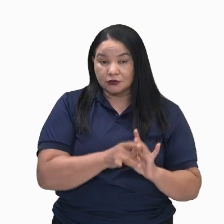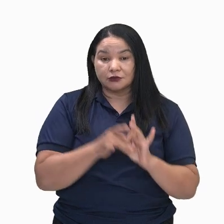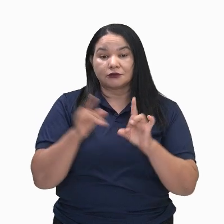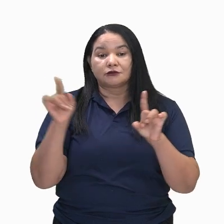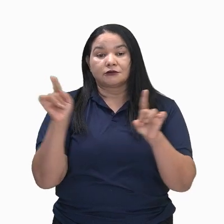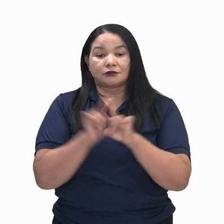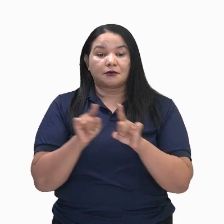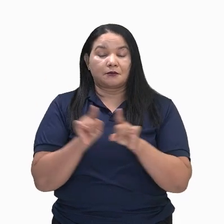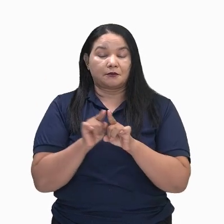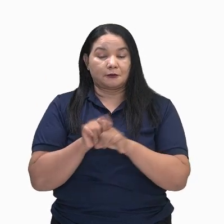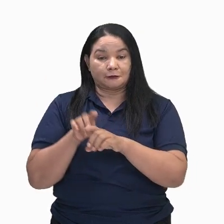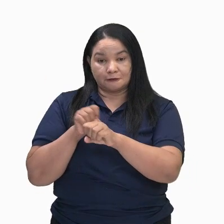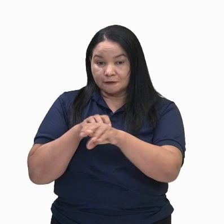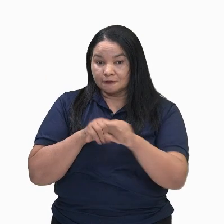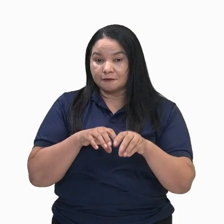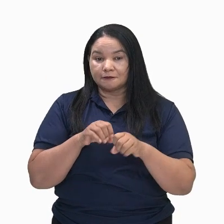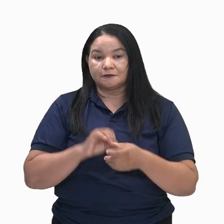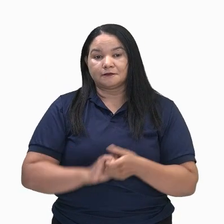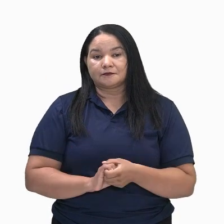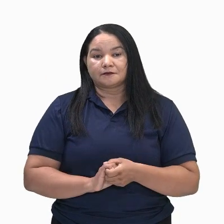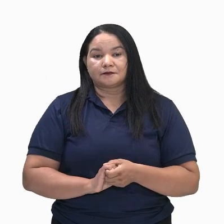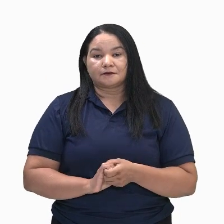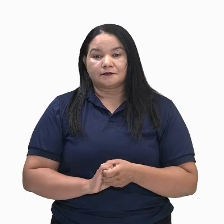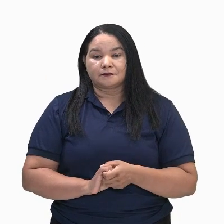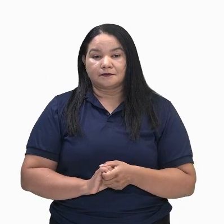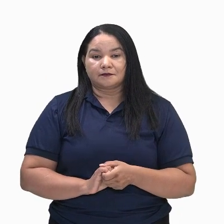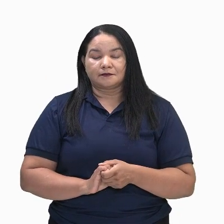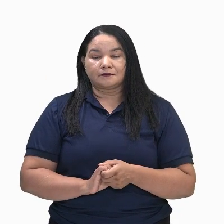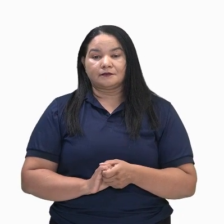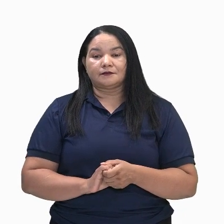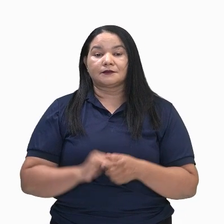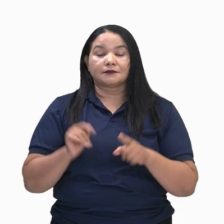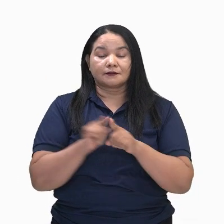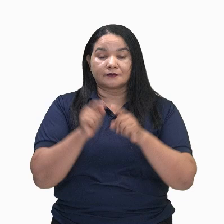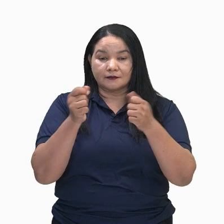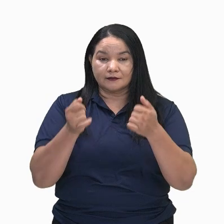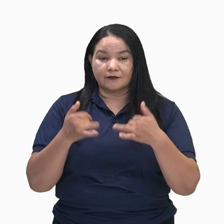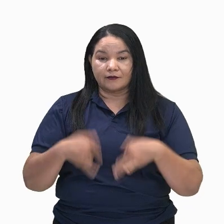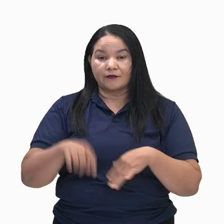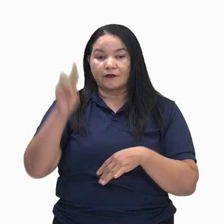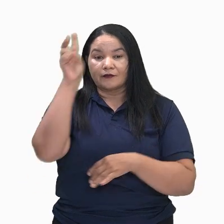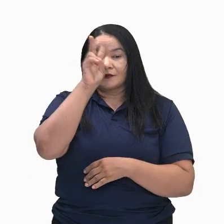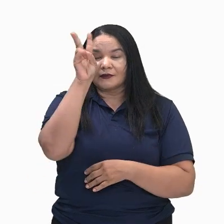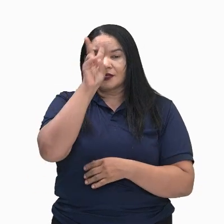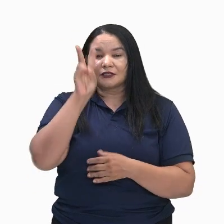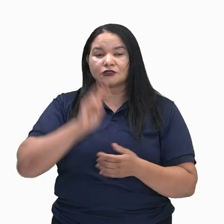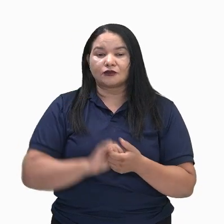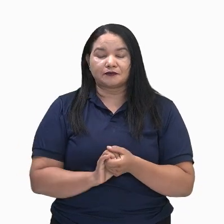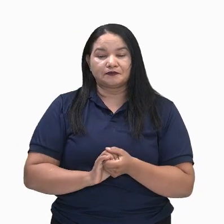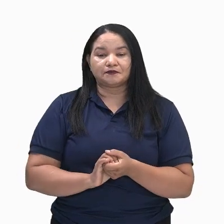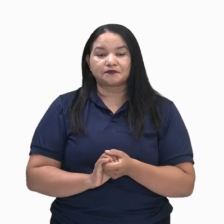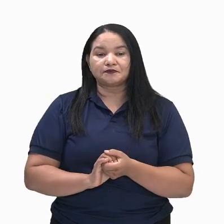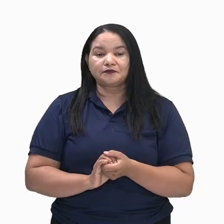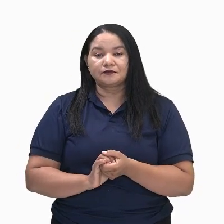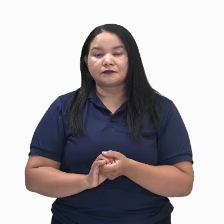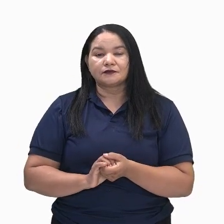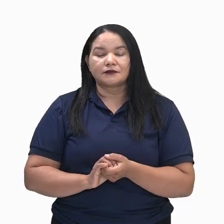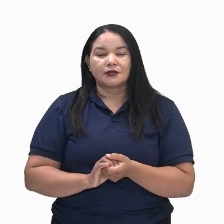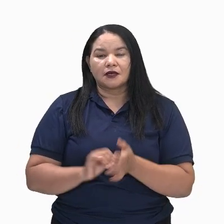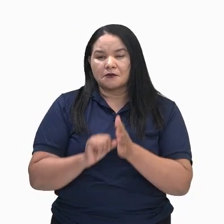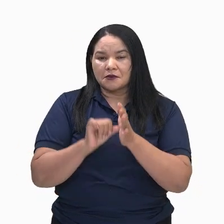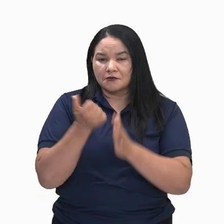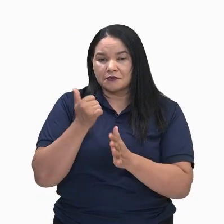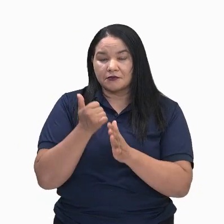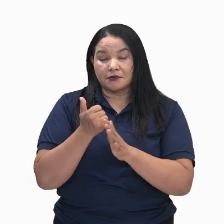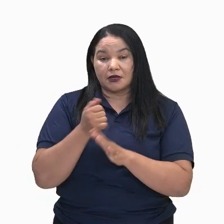contexto educacional. Bom, falei também sobre a história. Vamos relembrar um pouquinho? As primeiras formas de dança